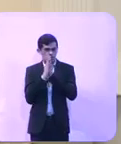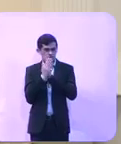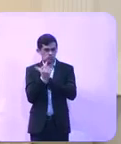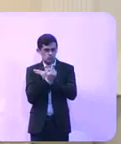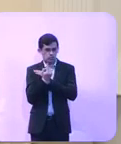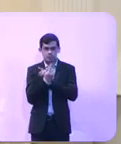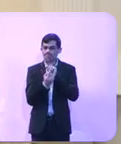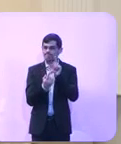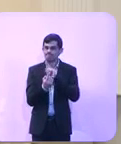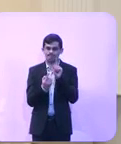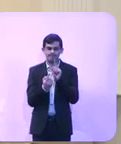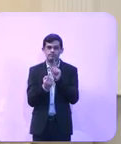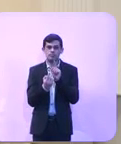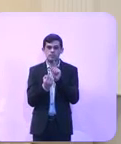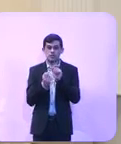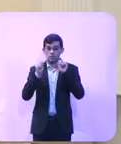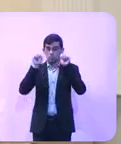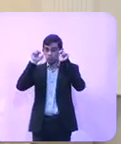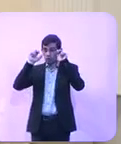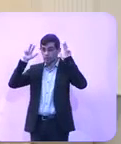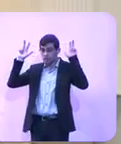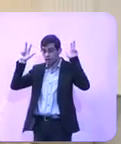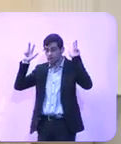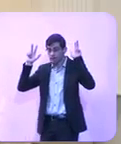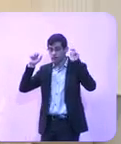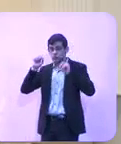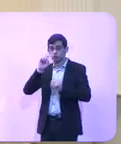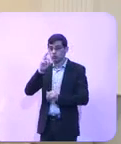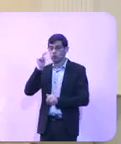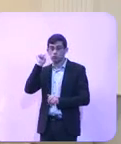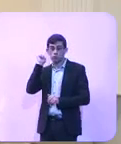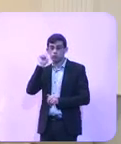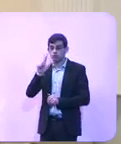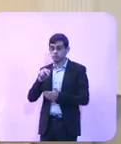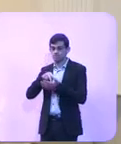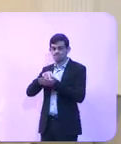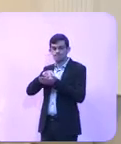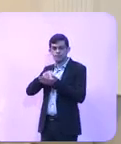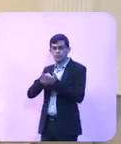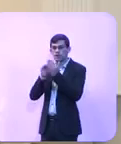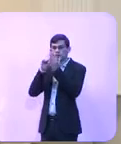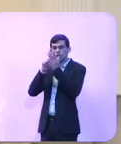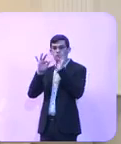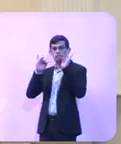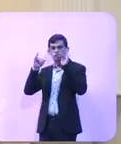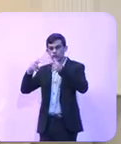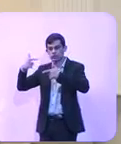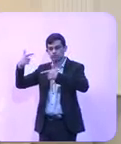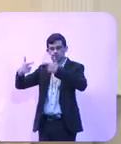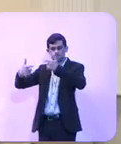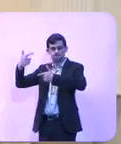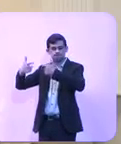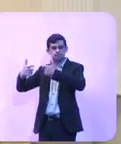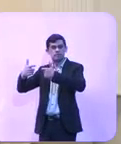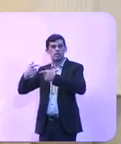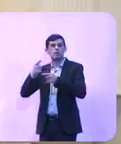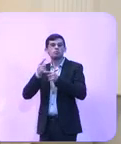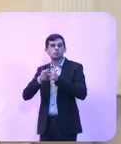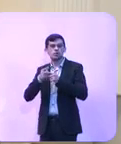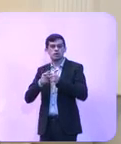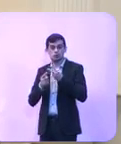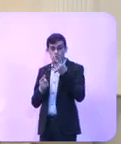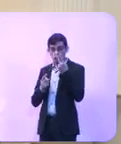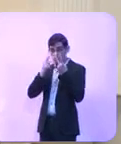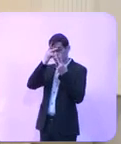sozinho? Moisés só conseguiu permanecer até o fim da batalha porque